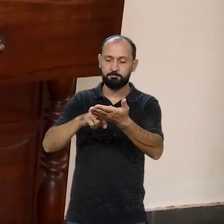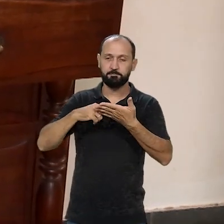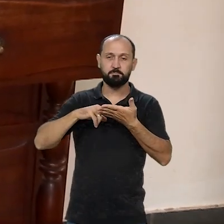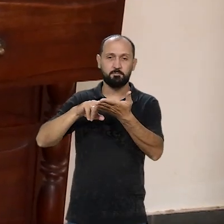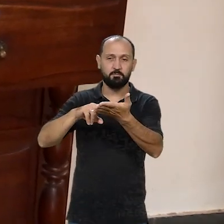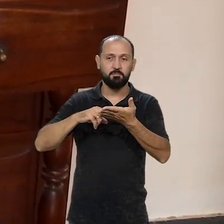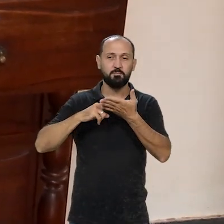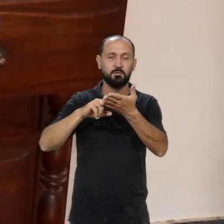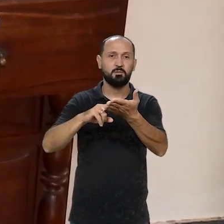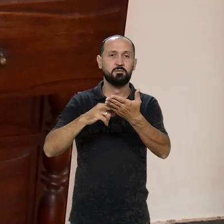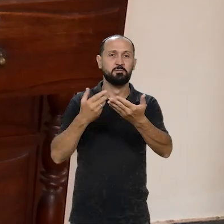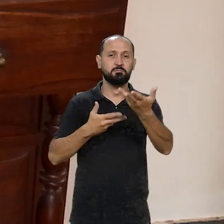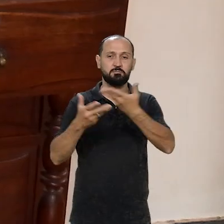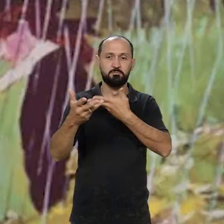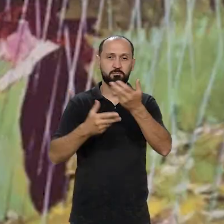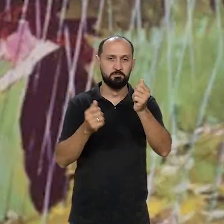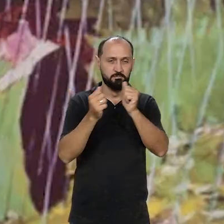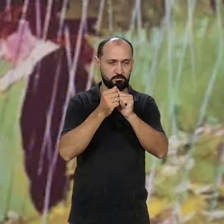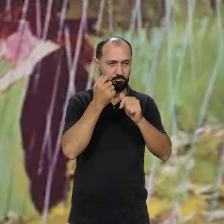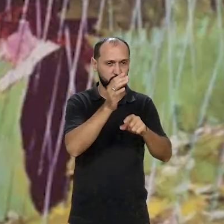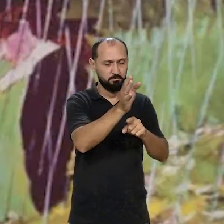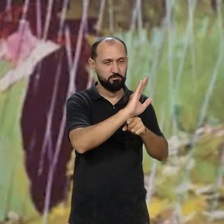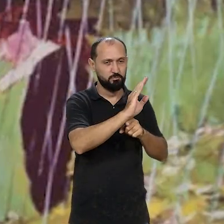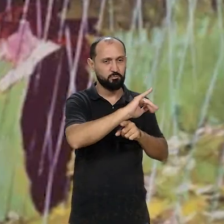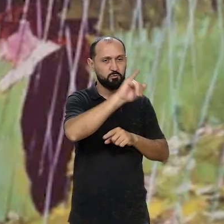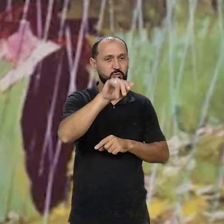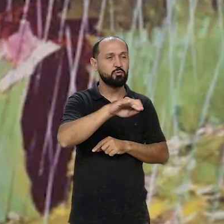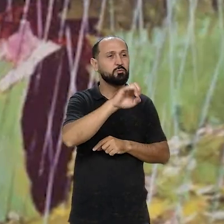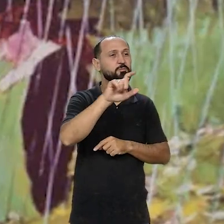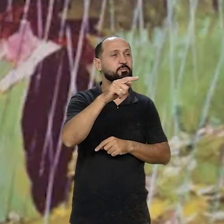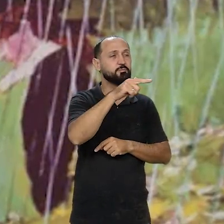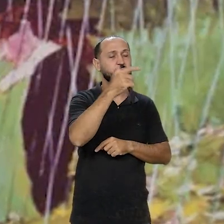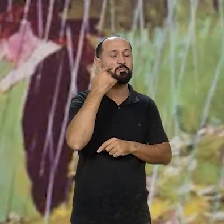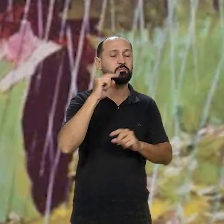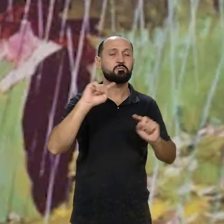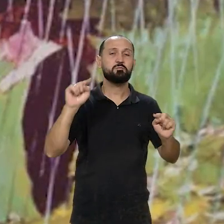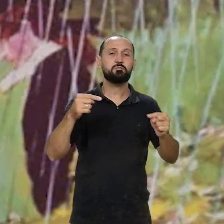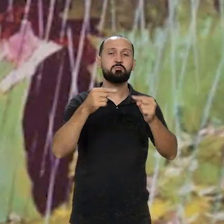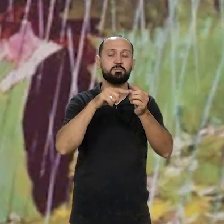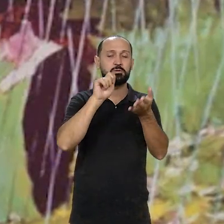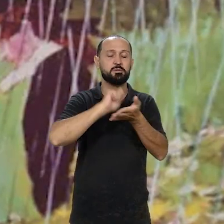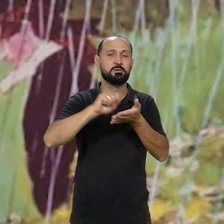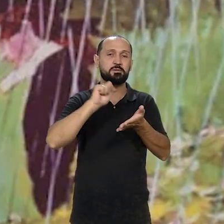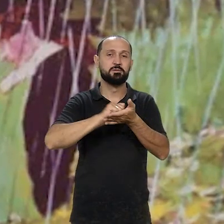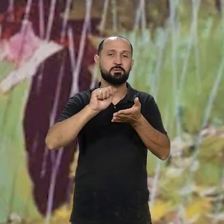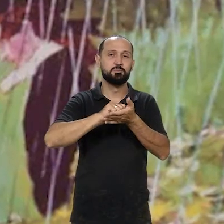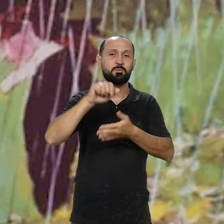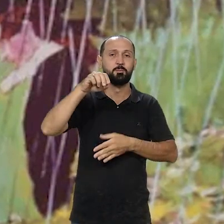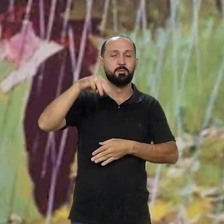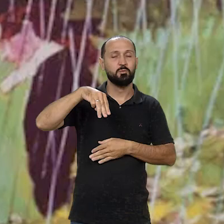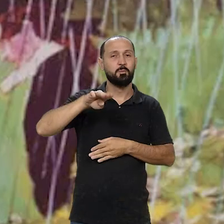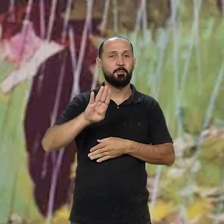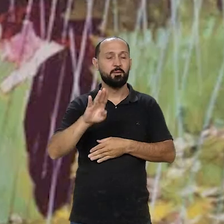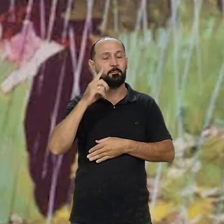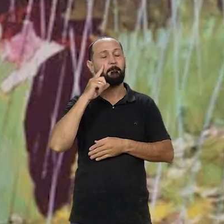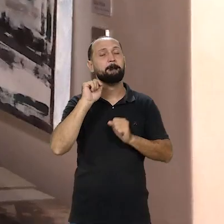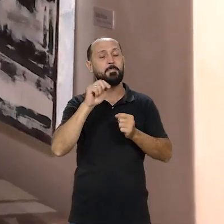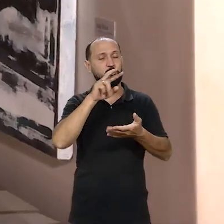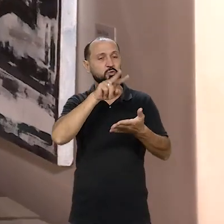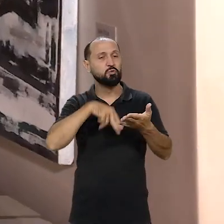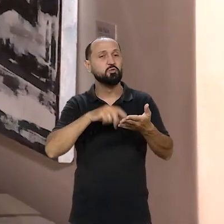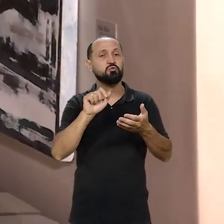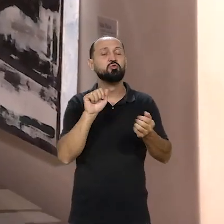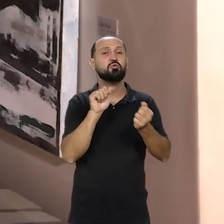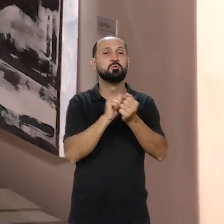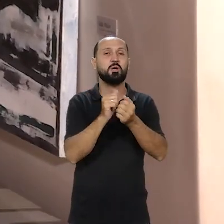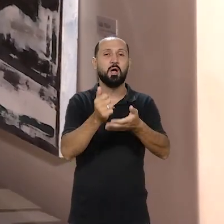entre eles, bem como cartas trocadas com o cineasta Joel Pizzini a respeito das escritas de Manuel de Barros, podem